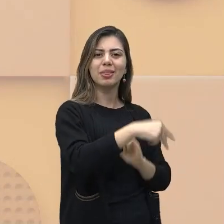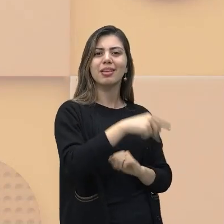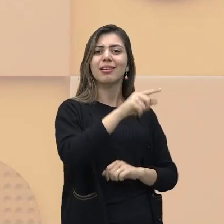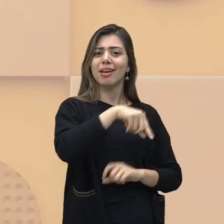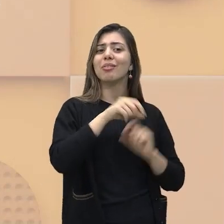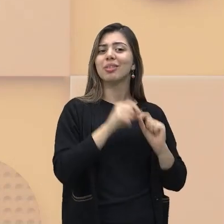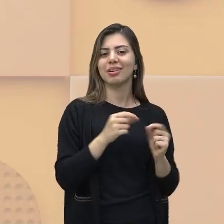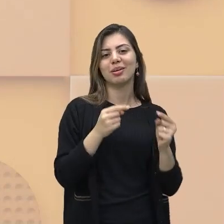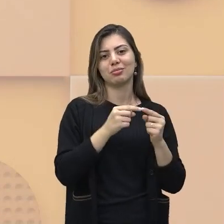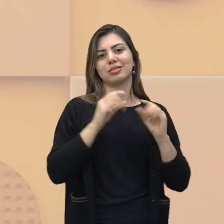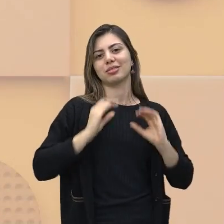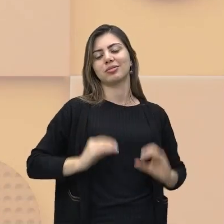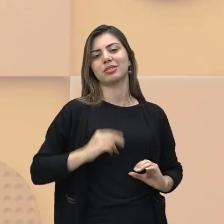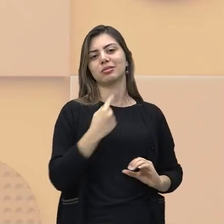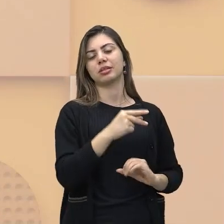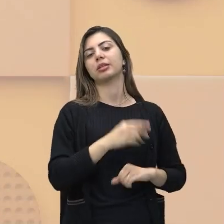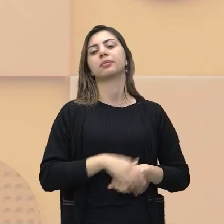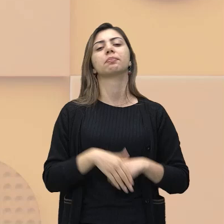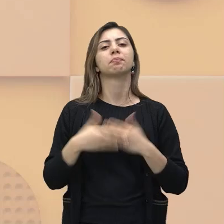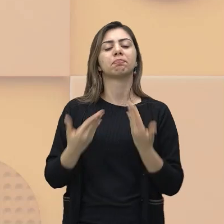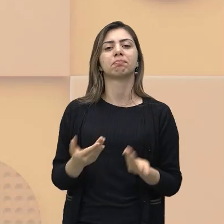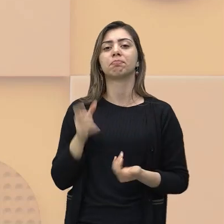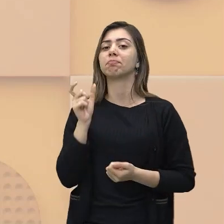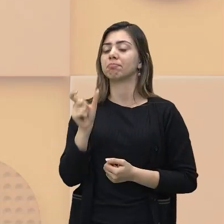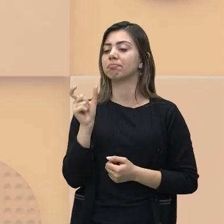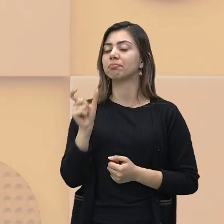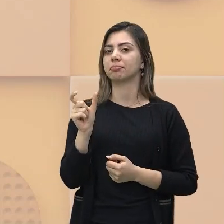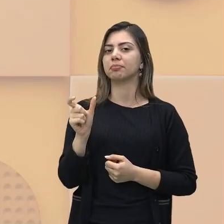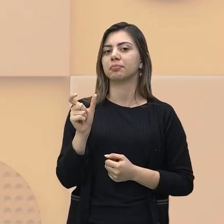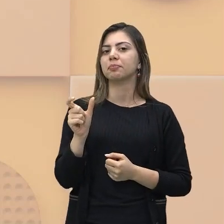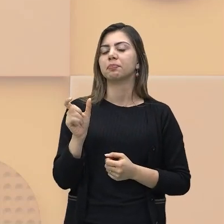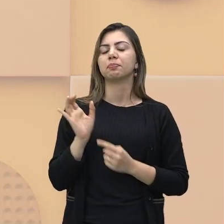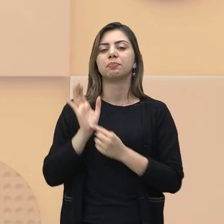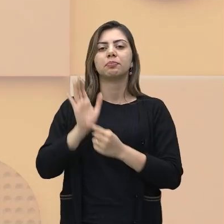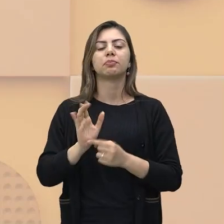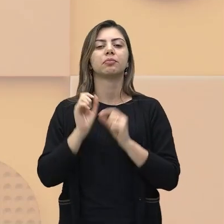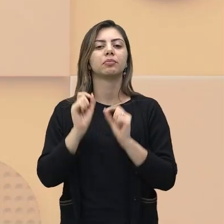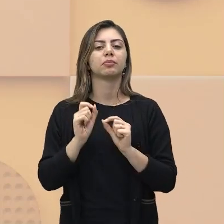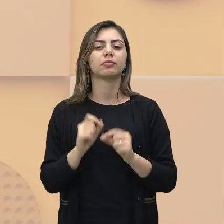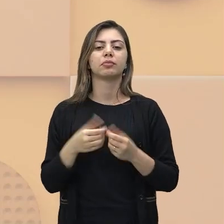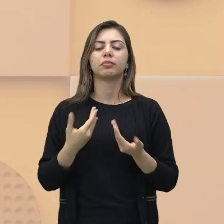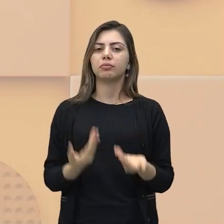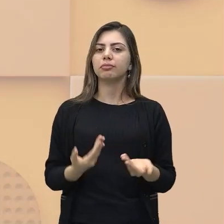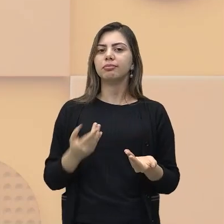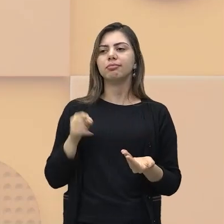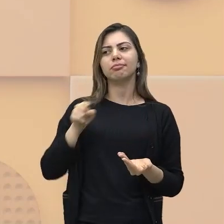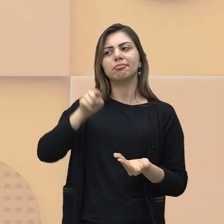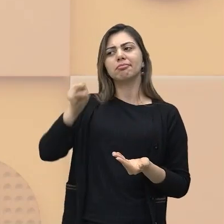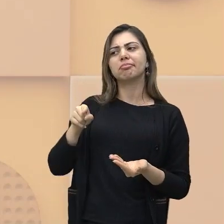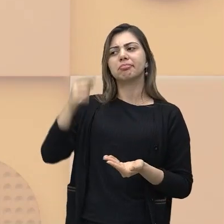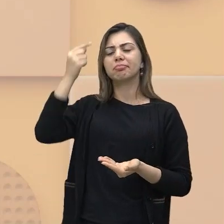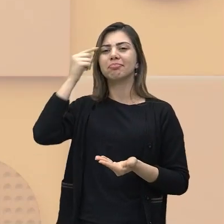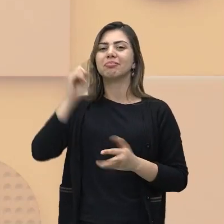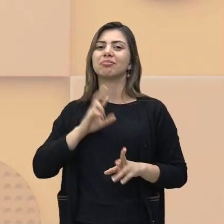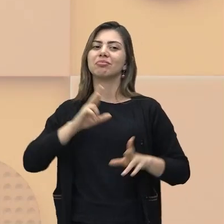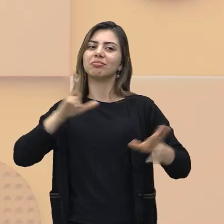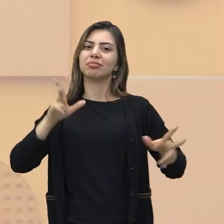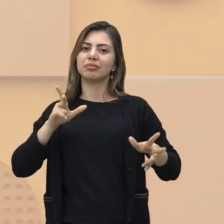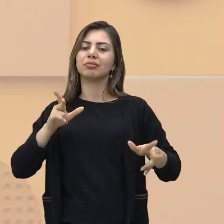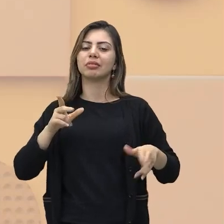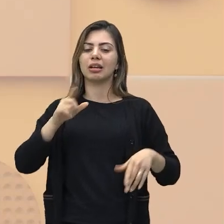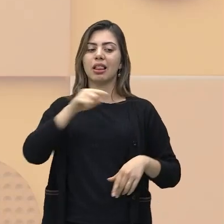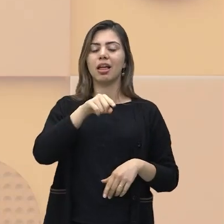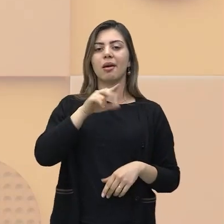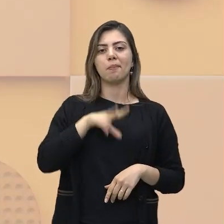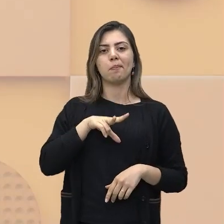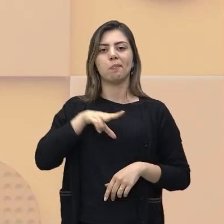indígena. Então, esse é um termo que foi colocado como forma impositiva do português aqui sobre o